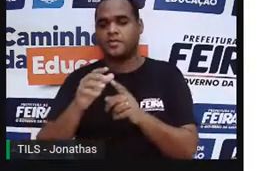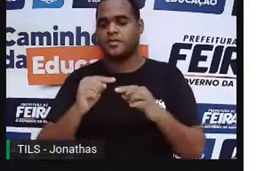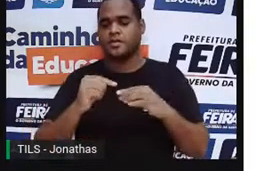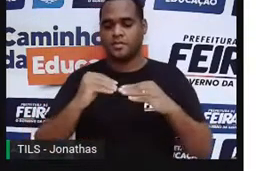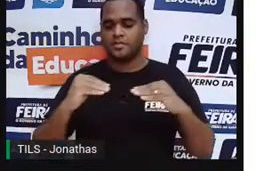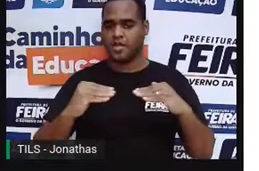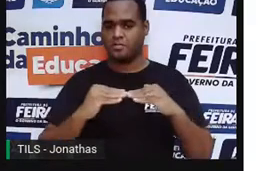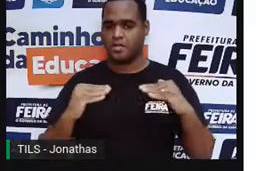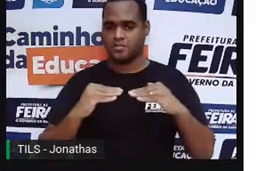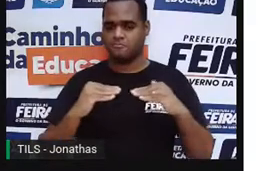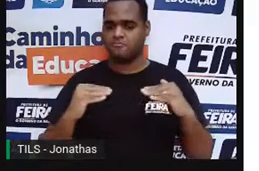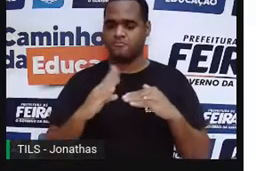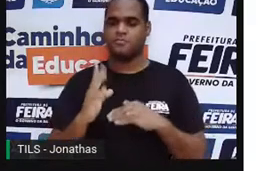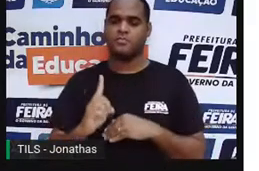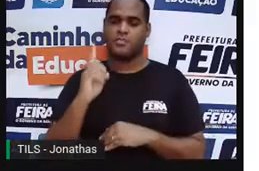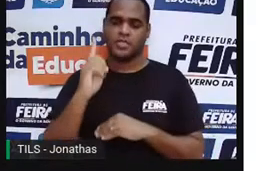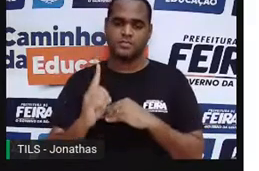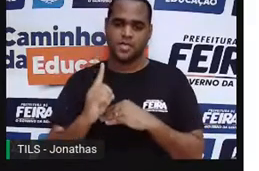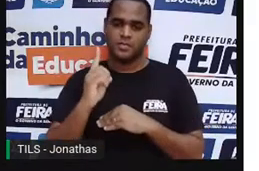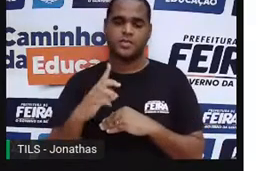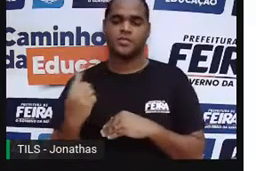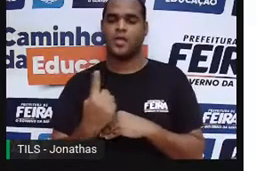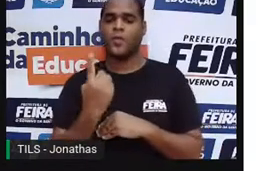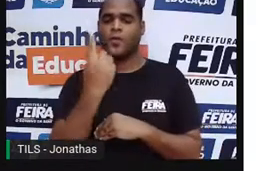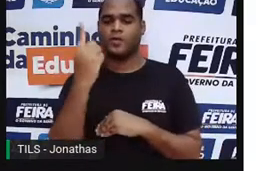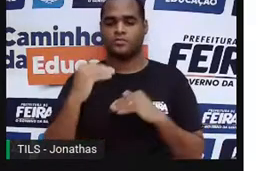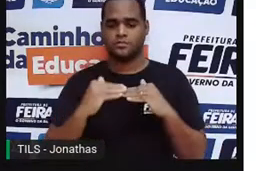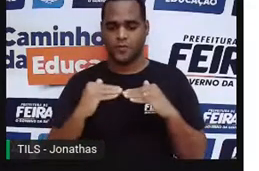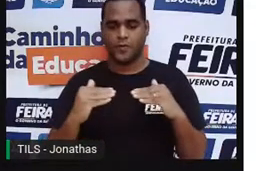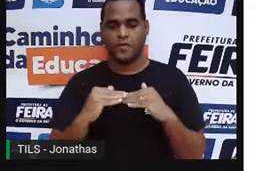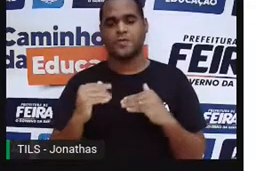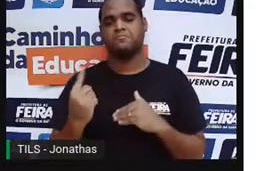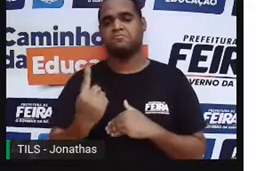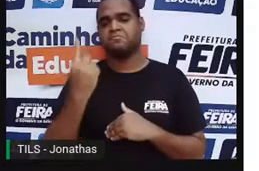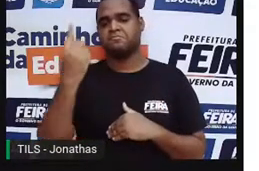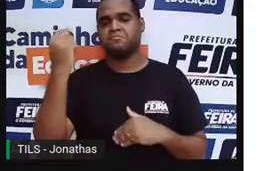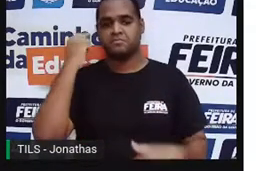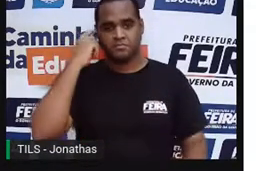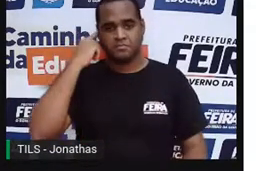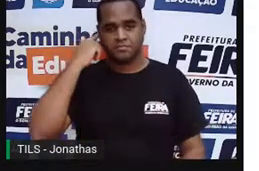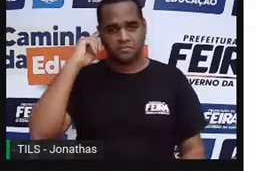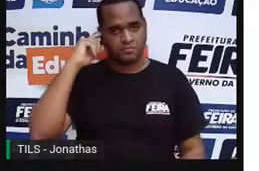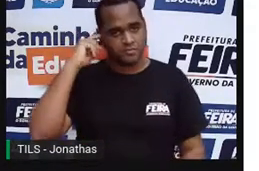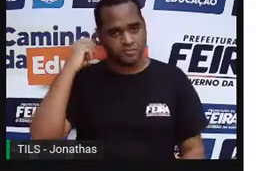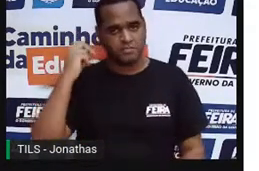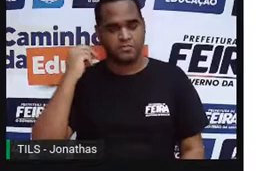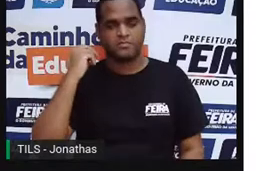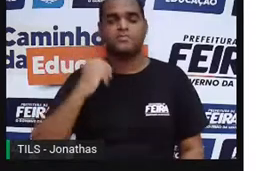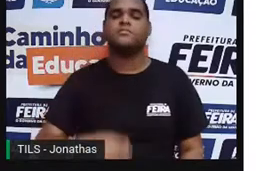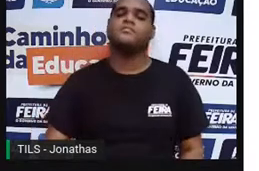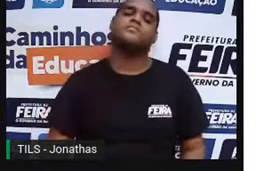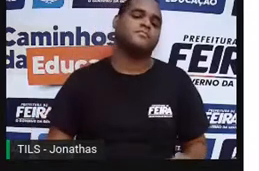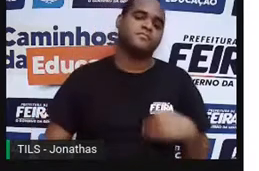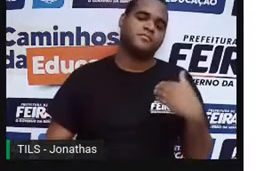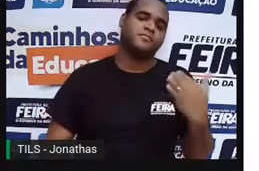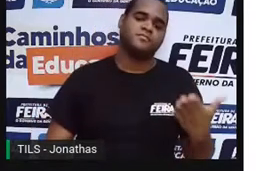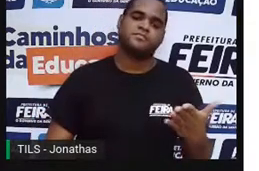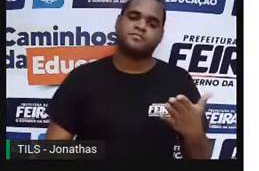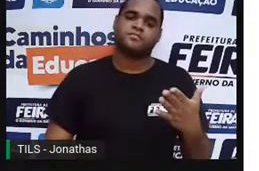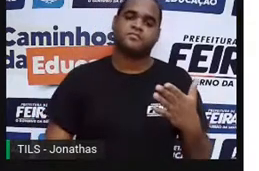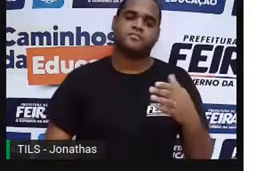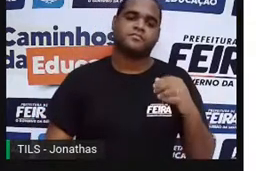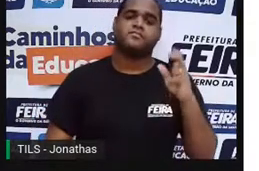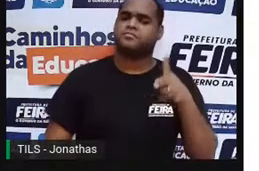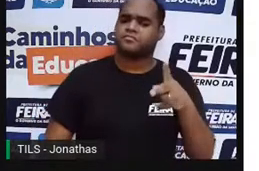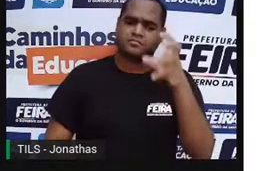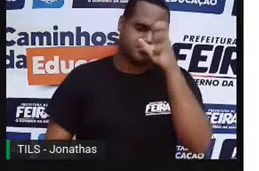o comprimento vezes a medida da altura tá bom bom mas assim continuo aprendendo